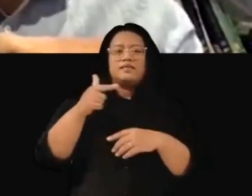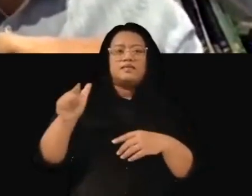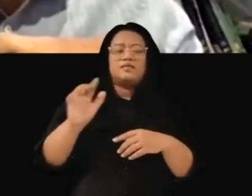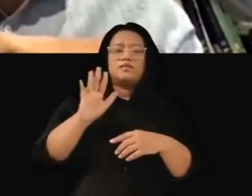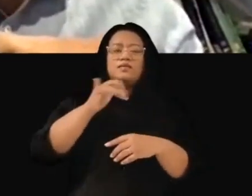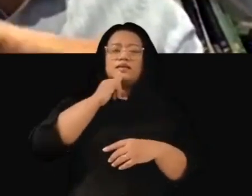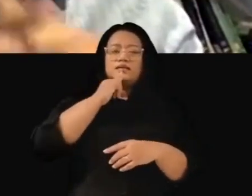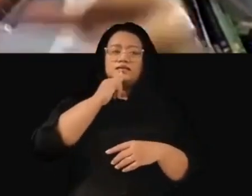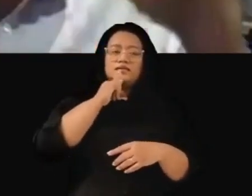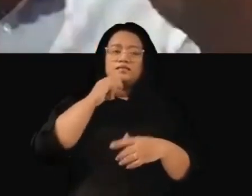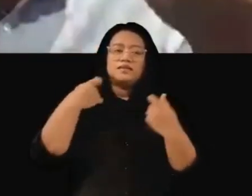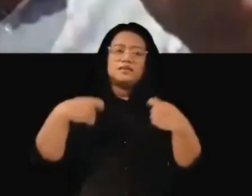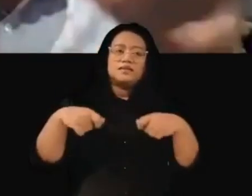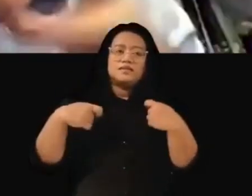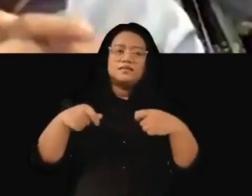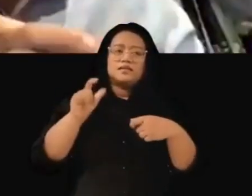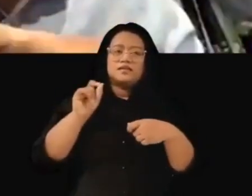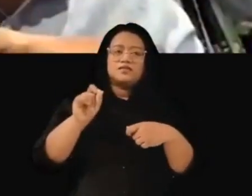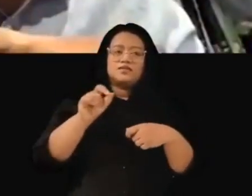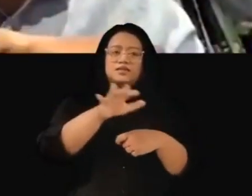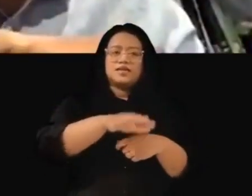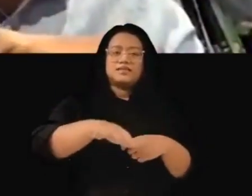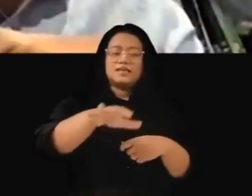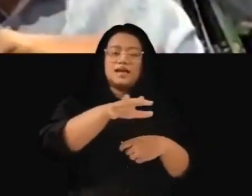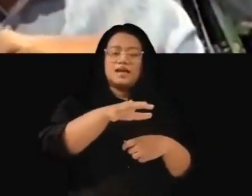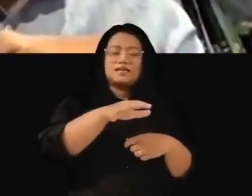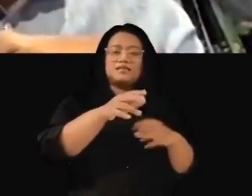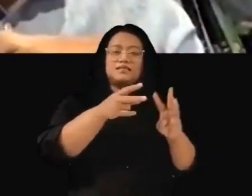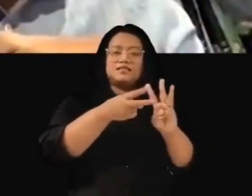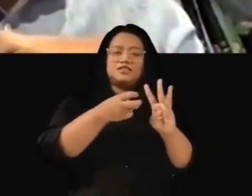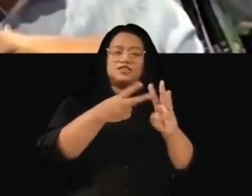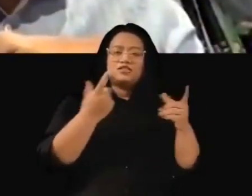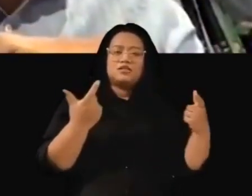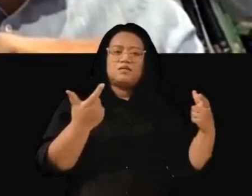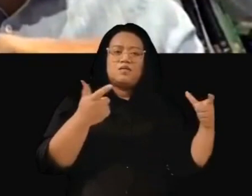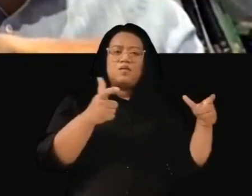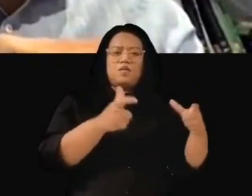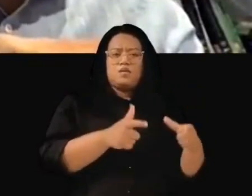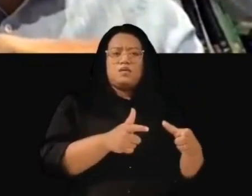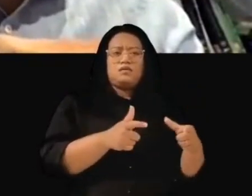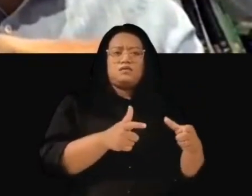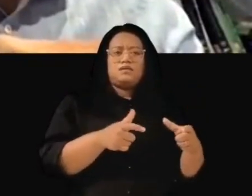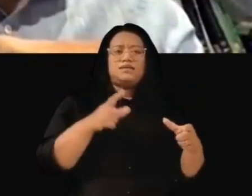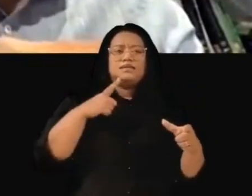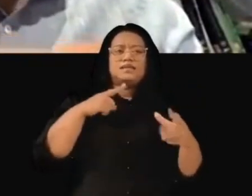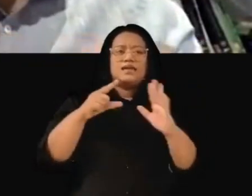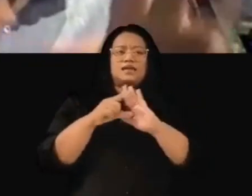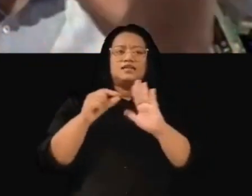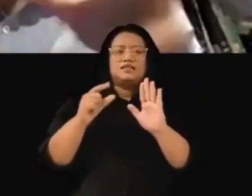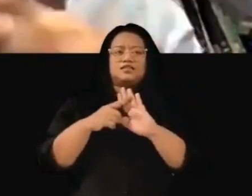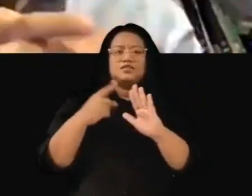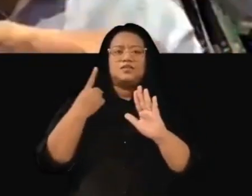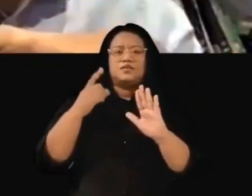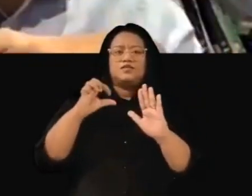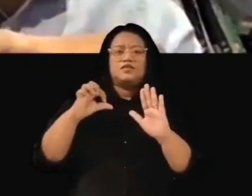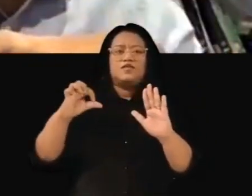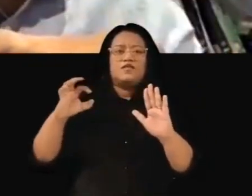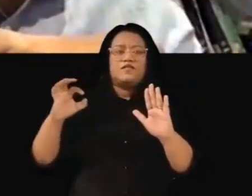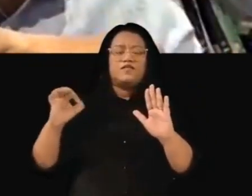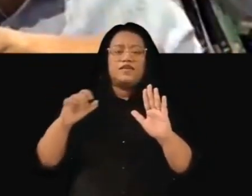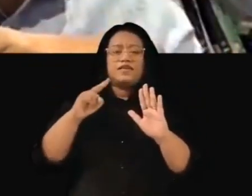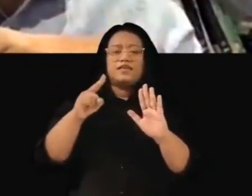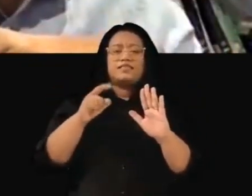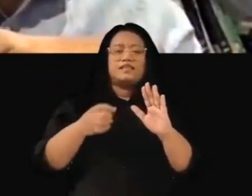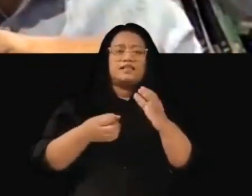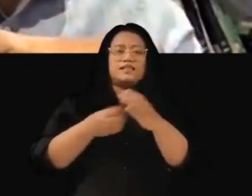na necessidade das áreas indígenas terem o tamanho que tem. Eu fiz um artigo lá no começo dos 90, na época eu publicava muito para a Folha de